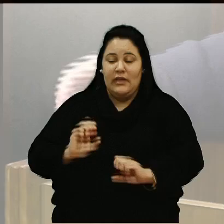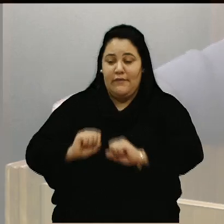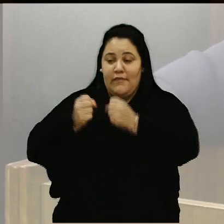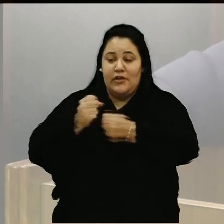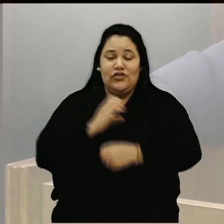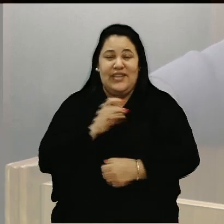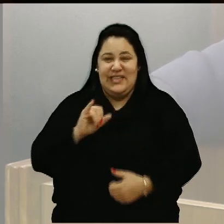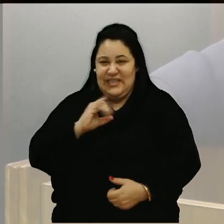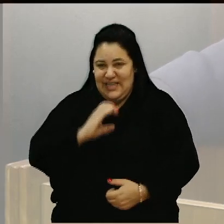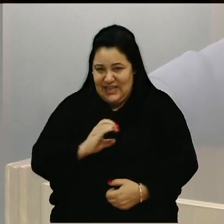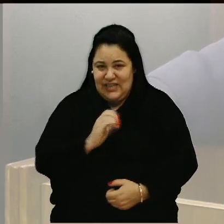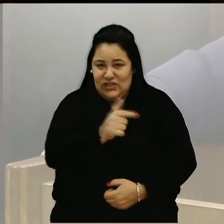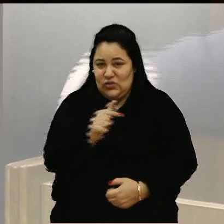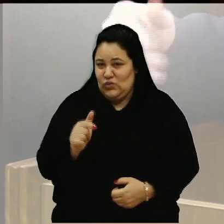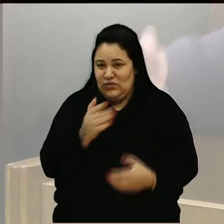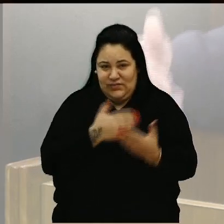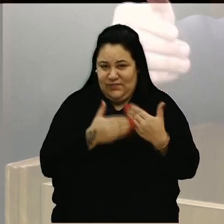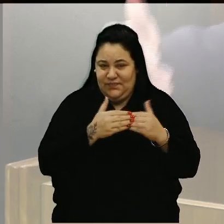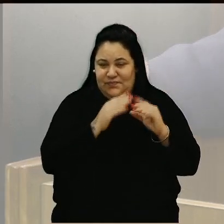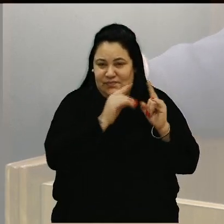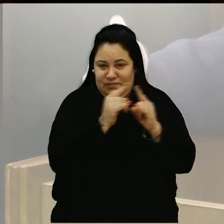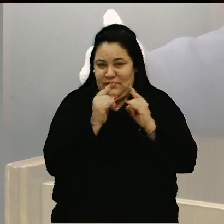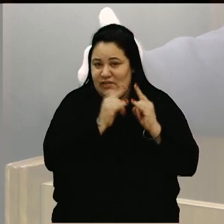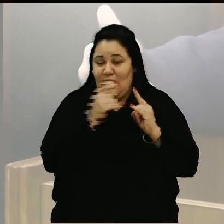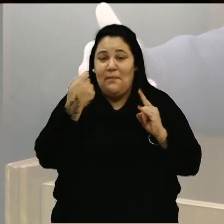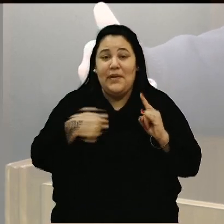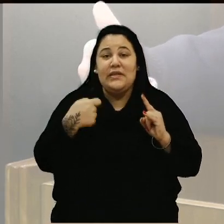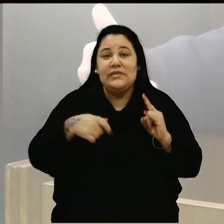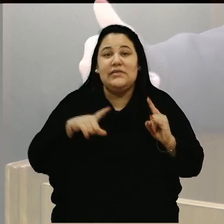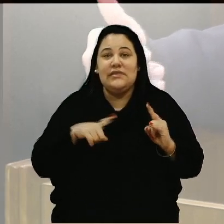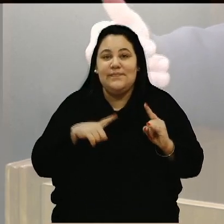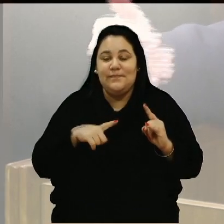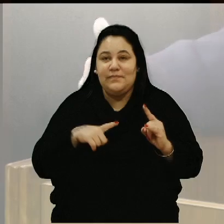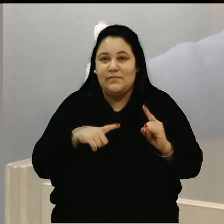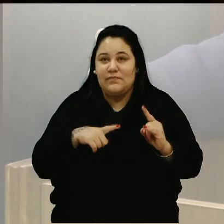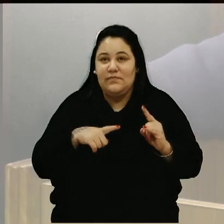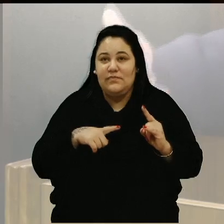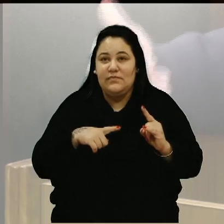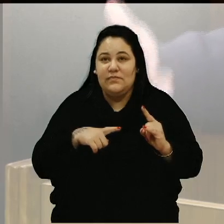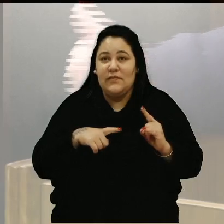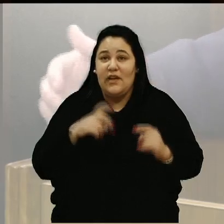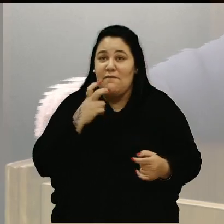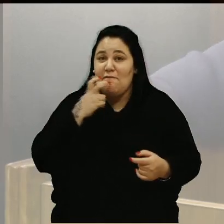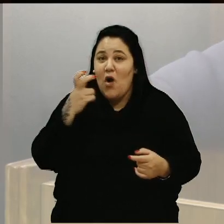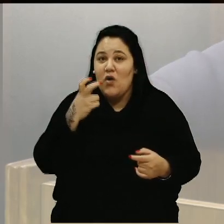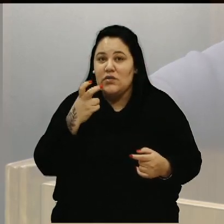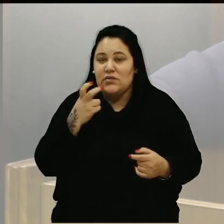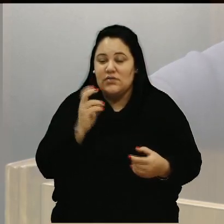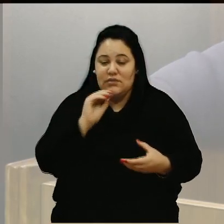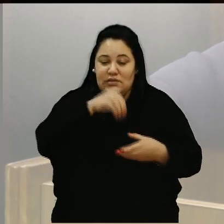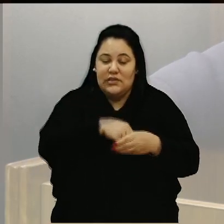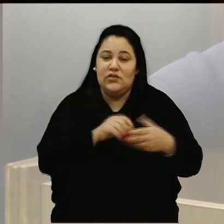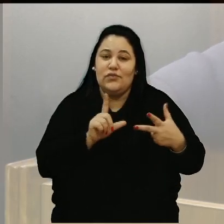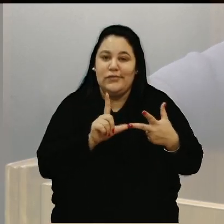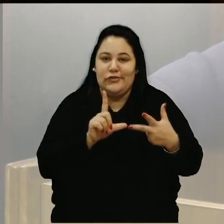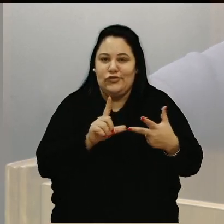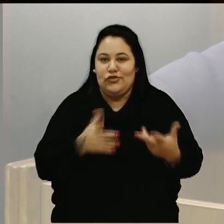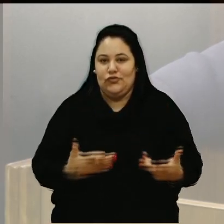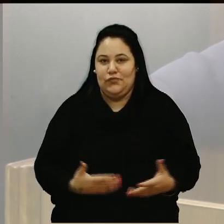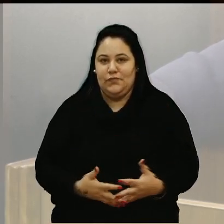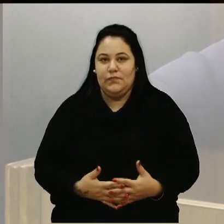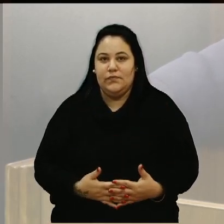todas as entidades, precisa ter voz dentro do legislativo.